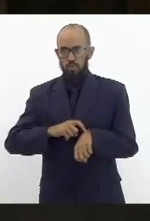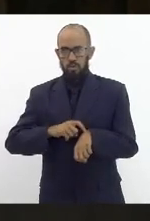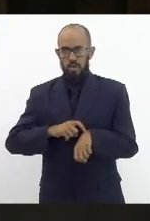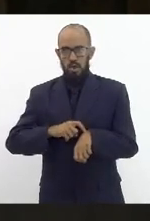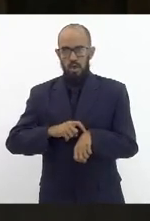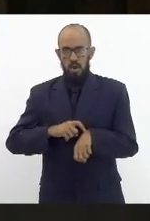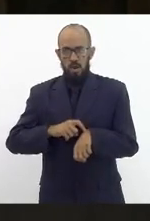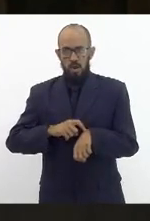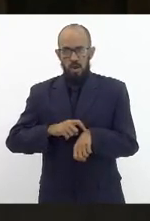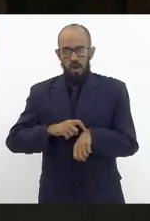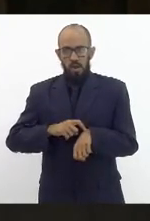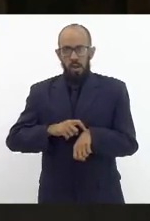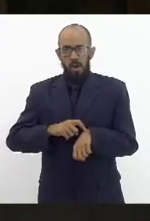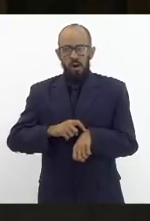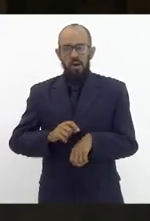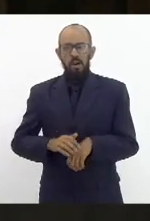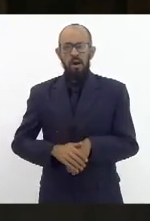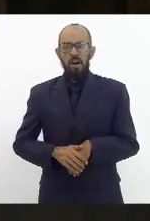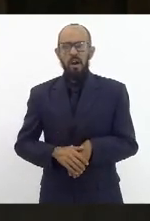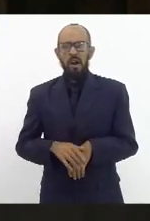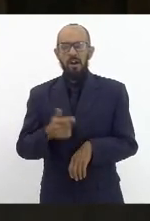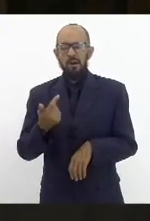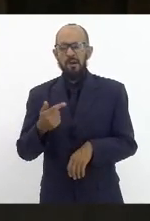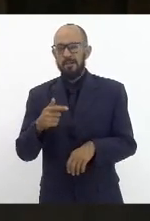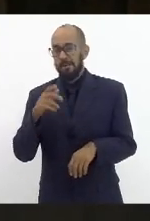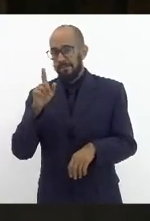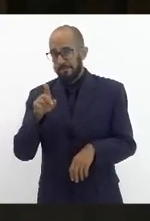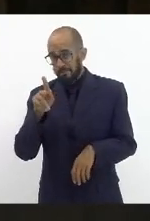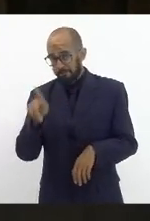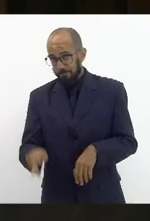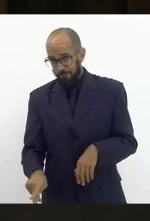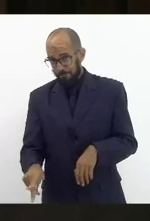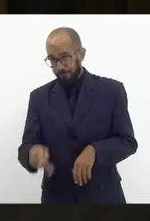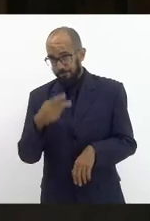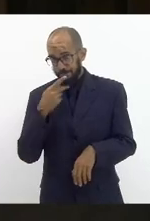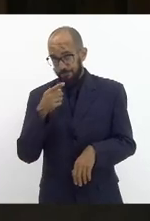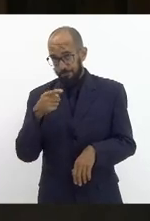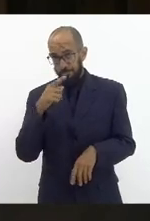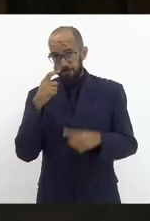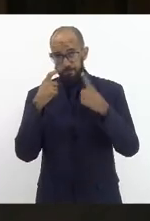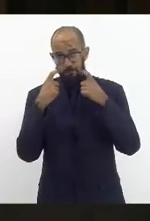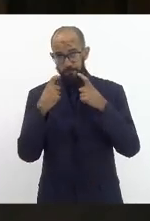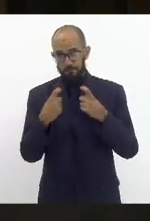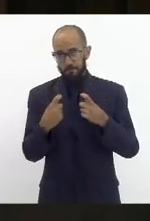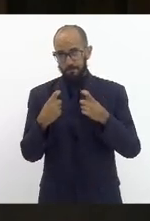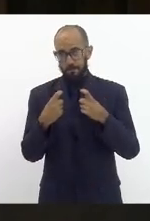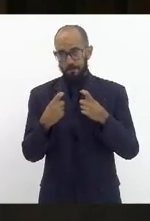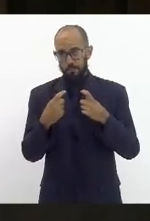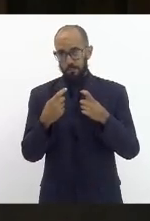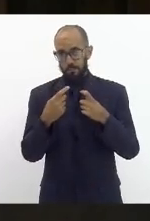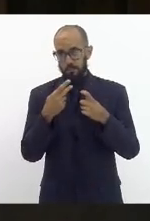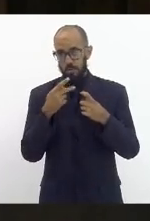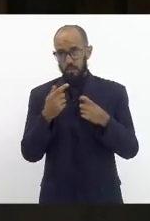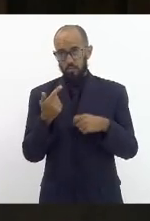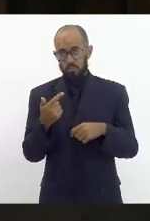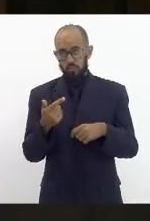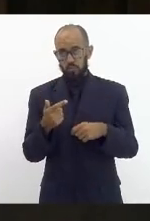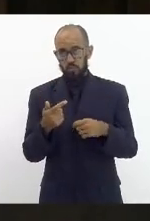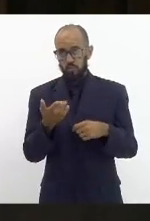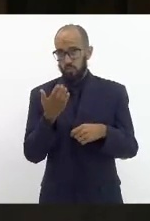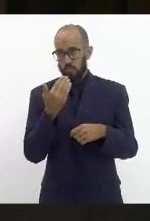Eram outros tempos, Márcio. Eram pessoas dizendo, repito, no microfone, chorando, cujo dizendo: eu não tenho o que comer há